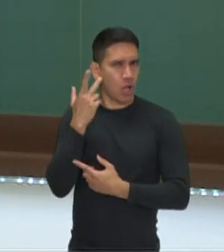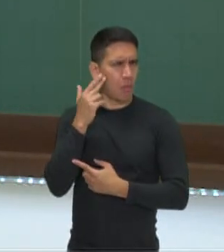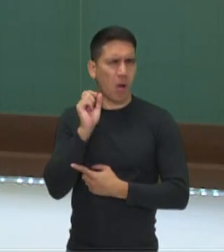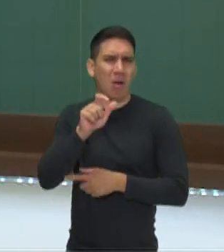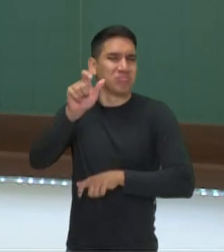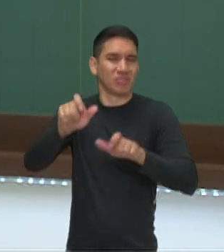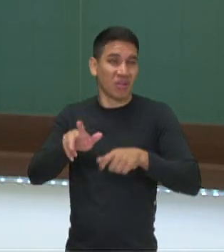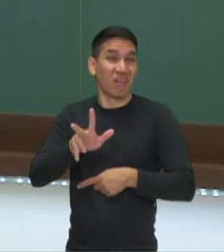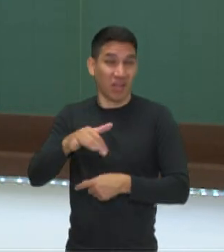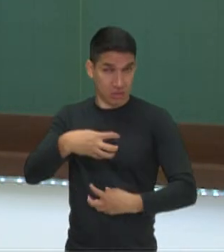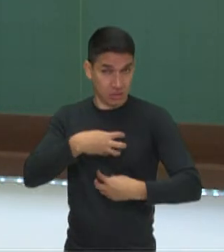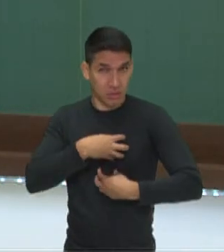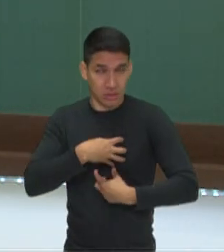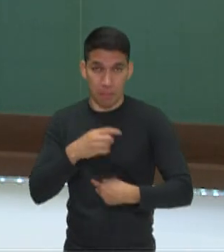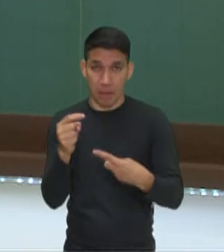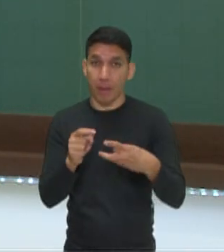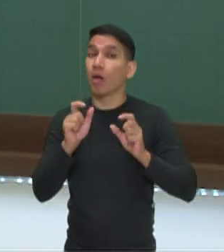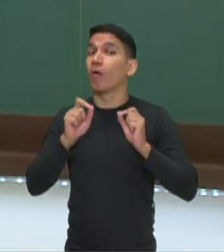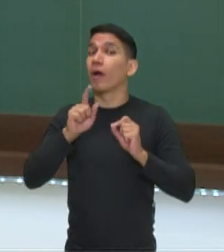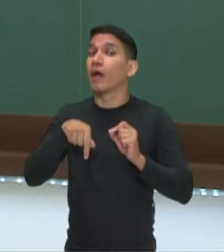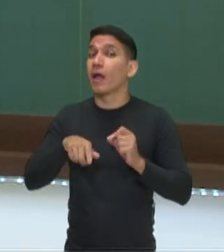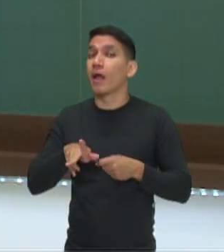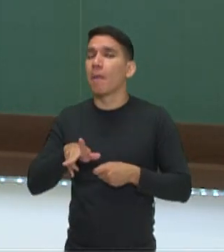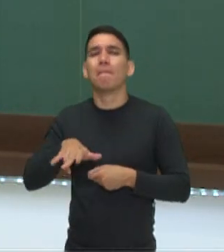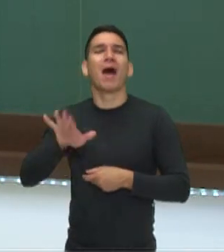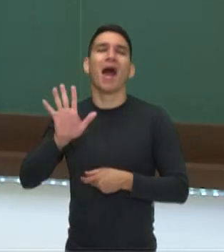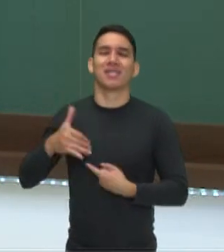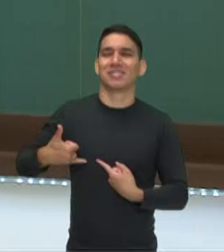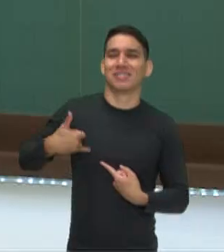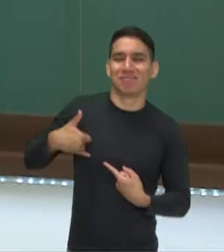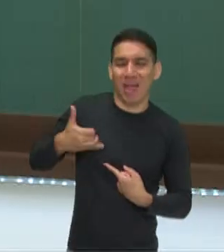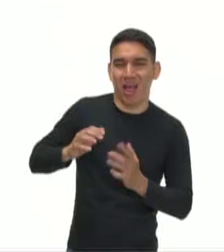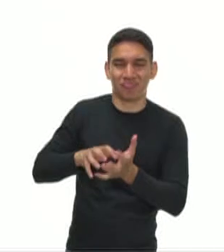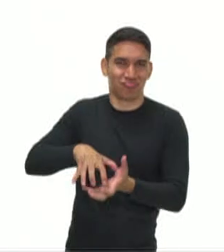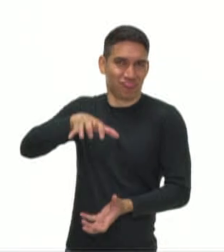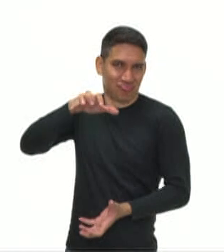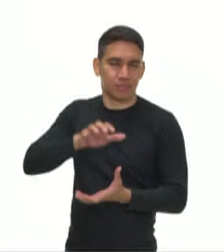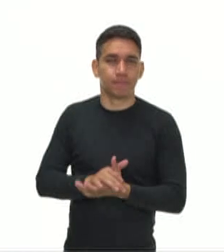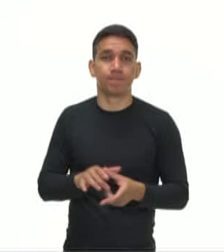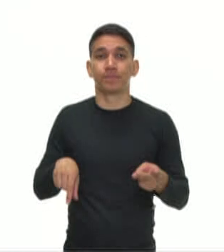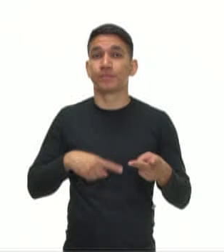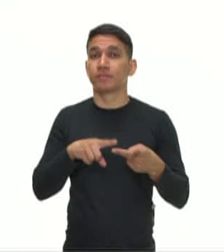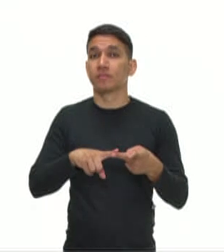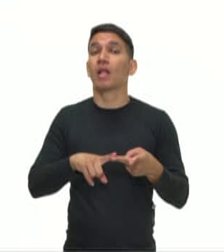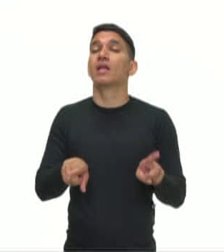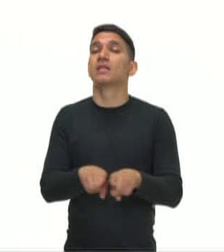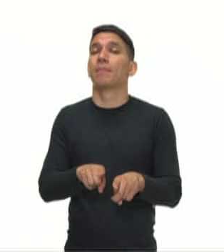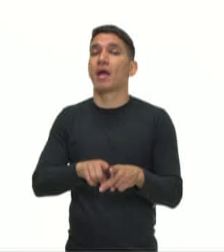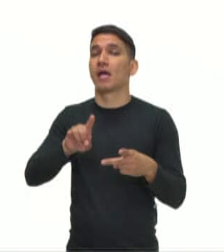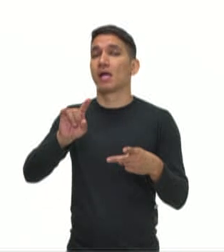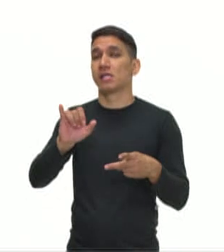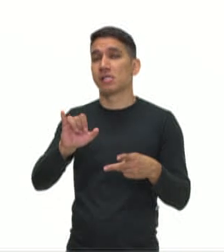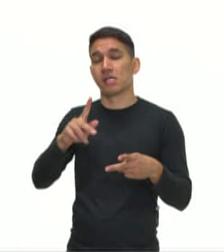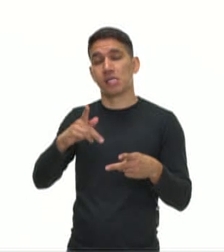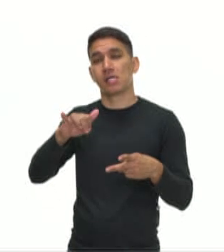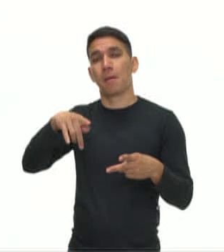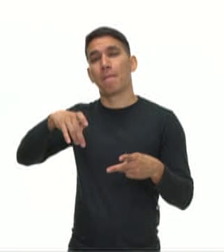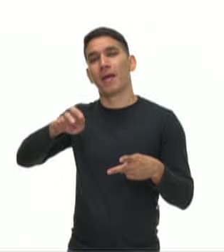quem vai ter sintomas são as pessoas mais de idade, tá? Os hipertensos, os